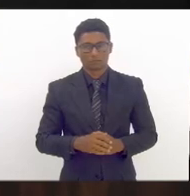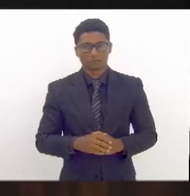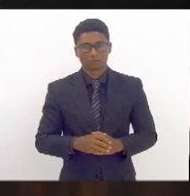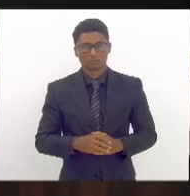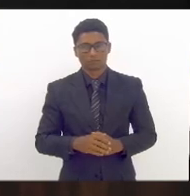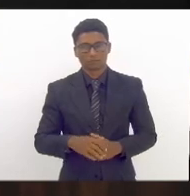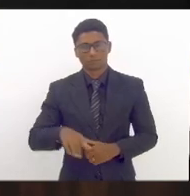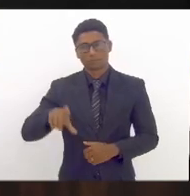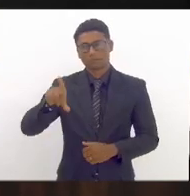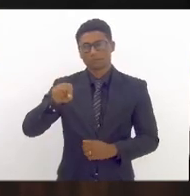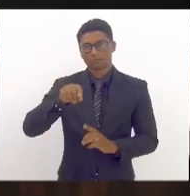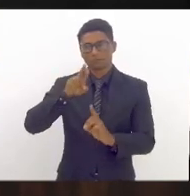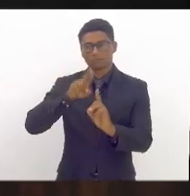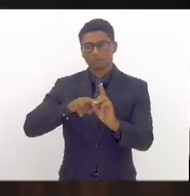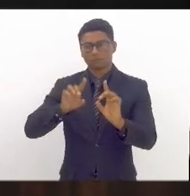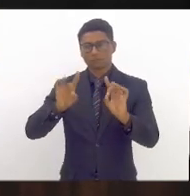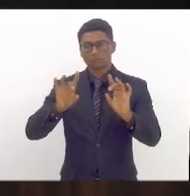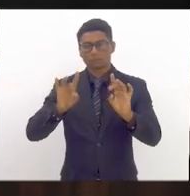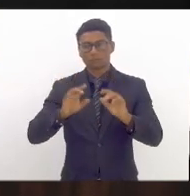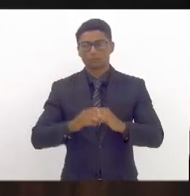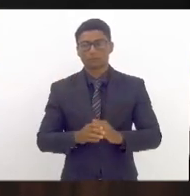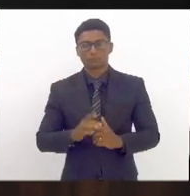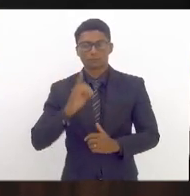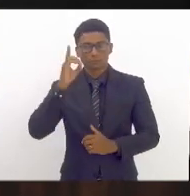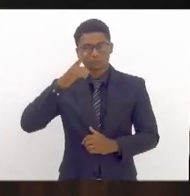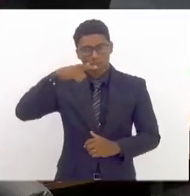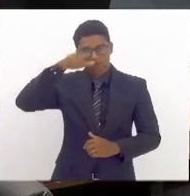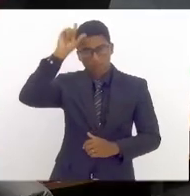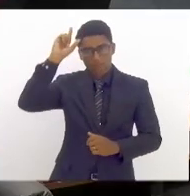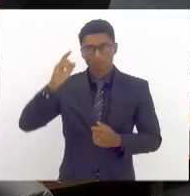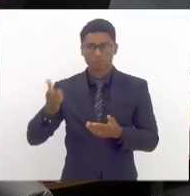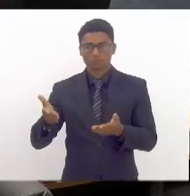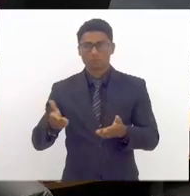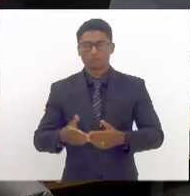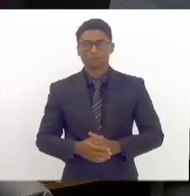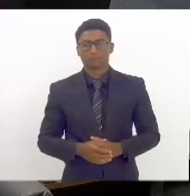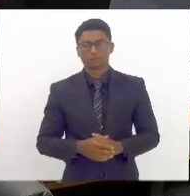designar relatoria especial, deputado Luiz Paulo.